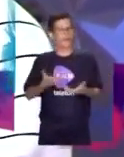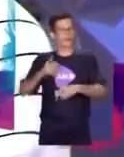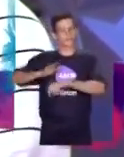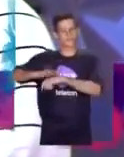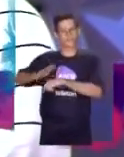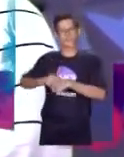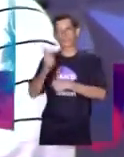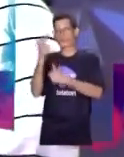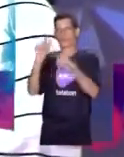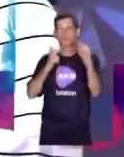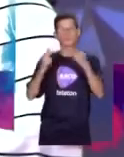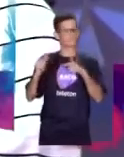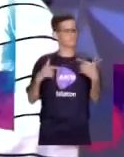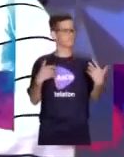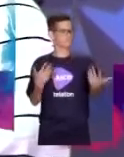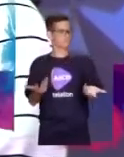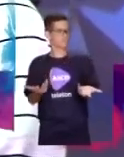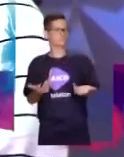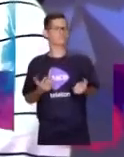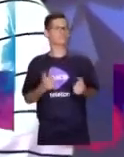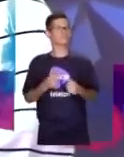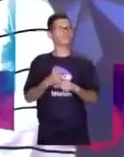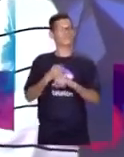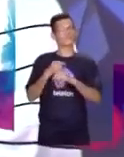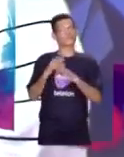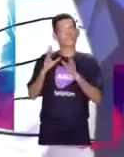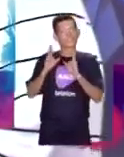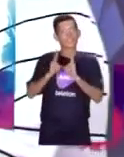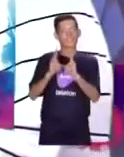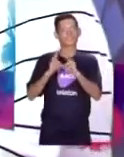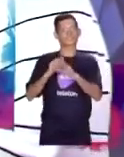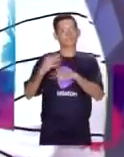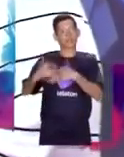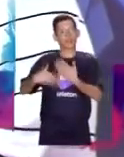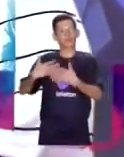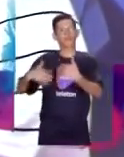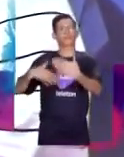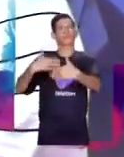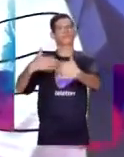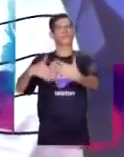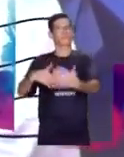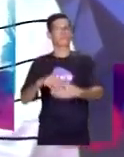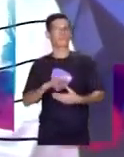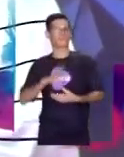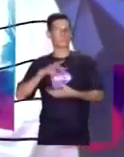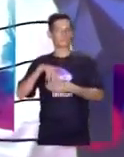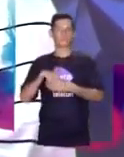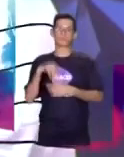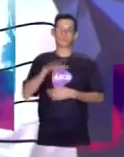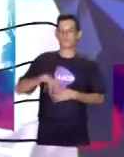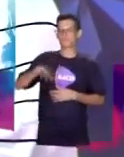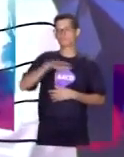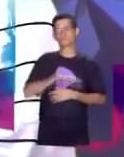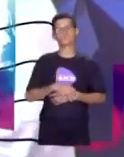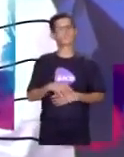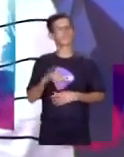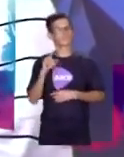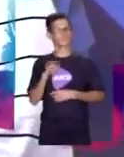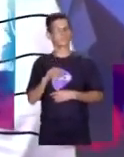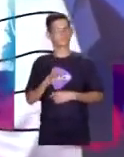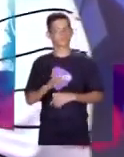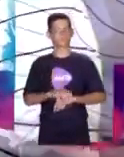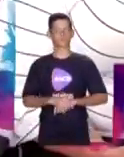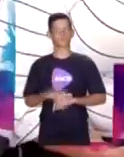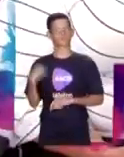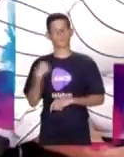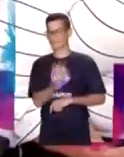Andago. Então, é todo um acompanhamento que quem está lá pode ver.